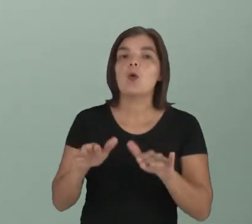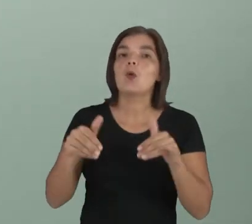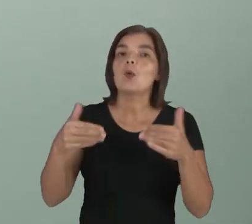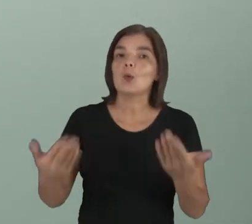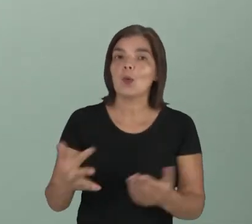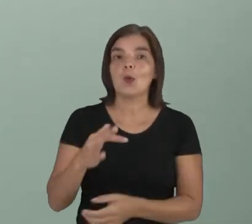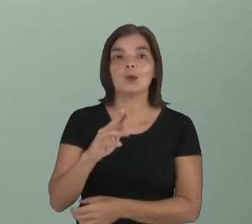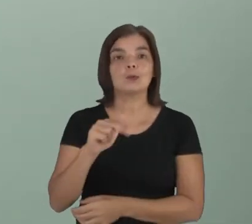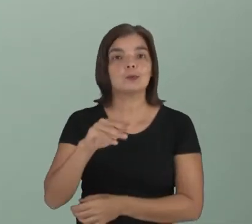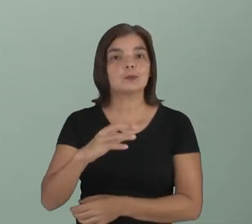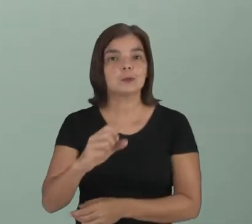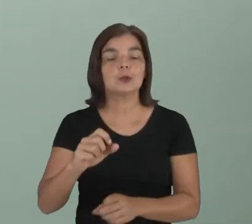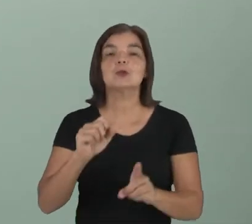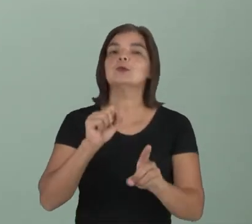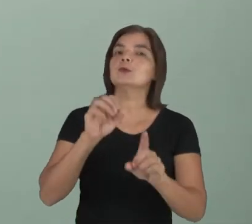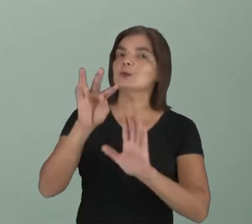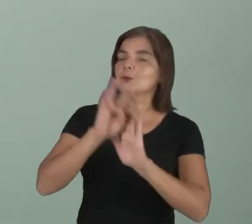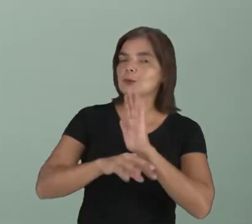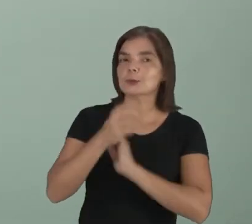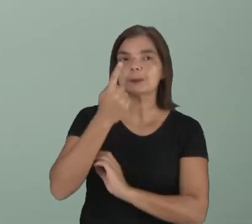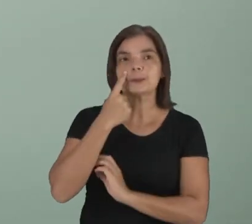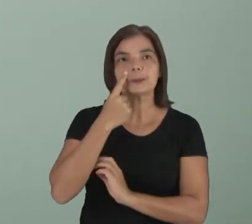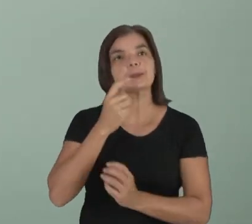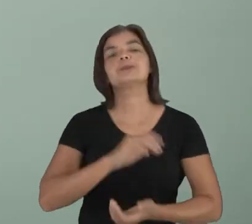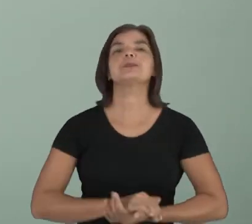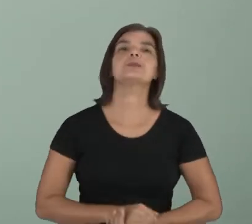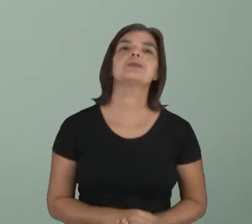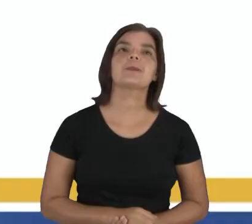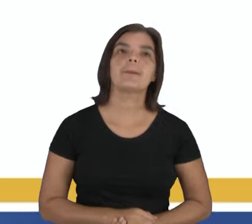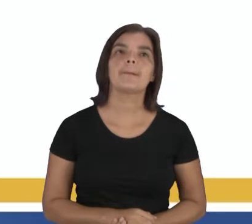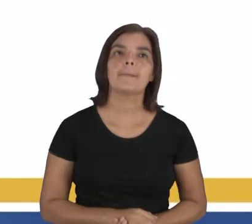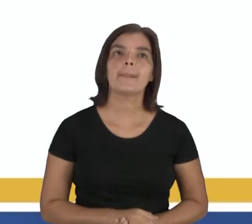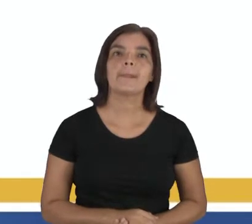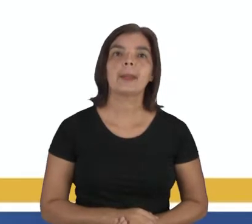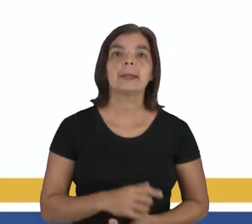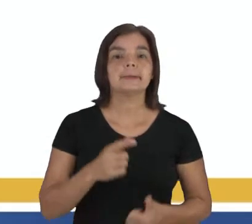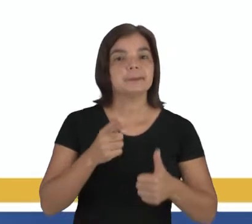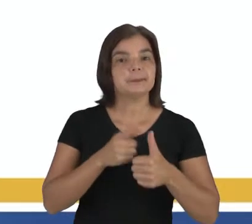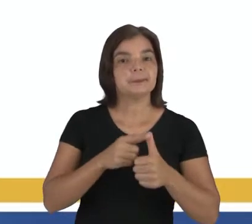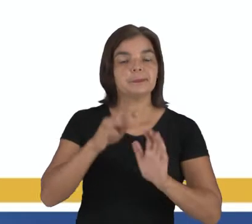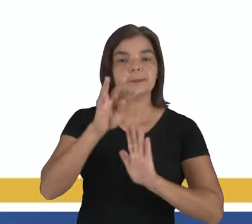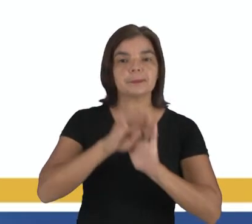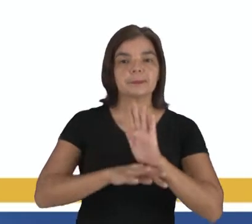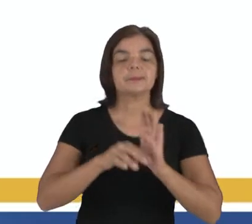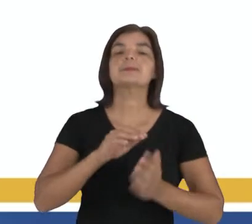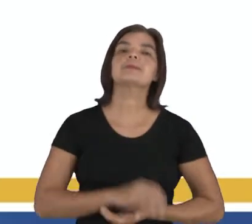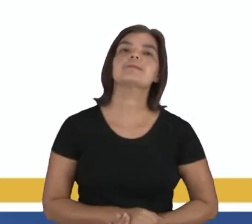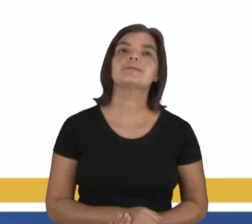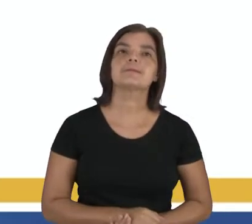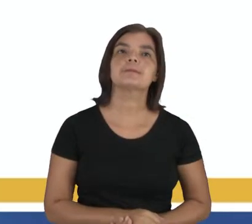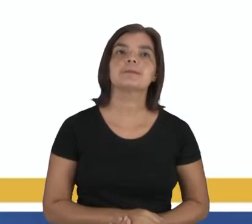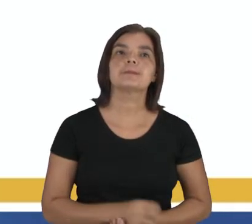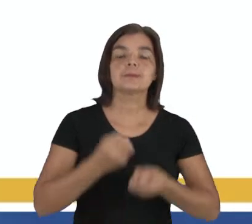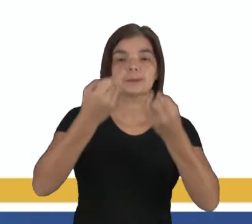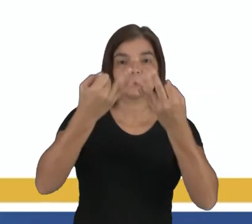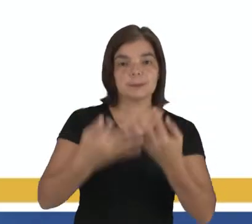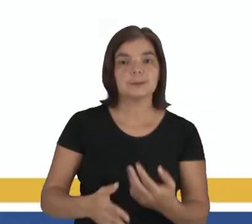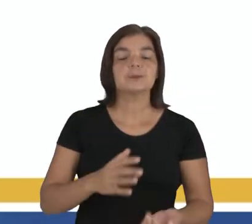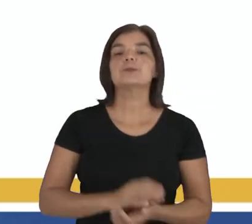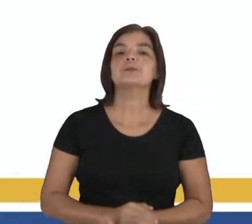função social destes textos. Observe. Temos o primeiro texto, que diz